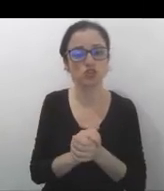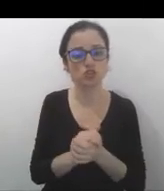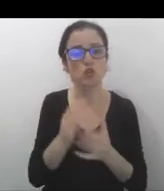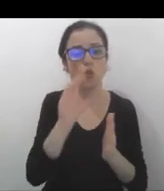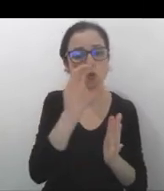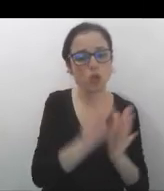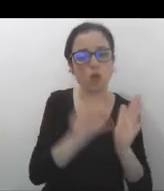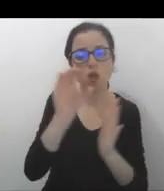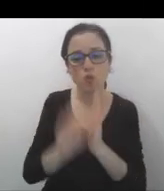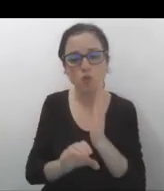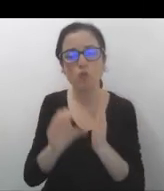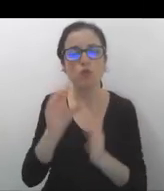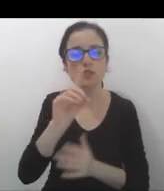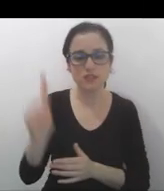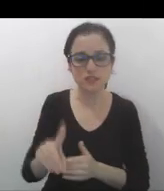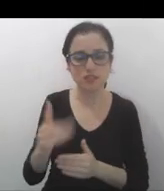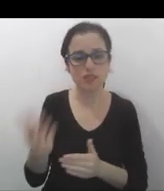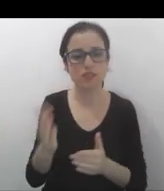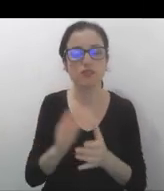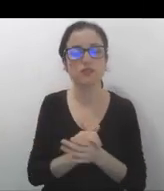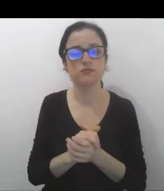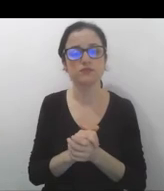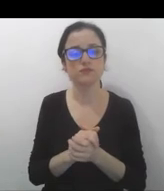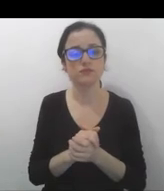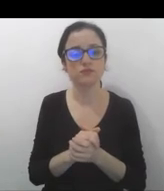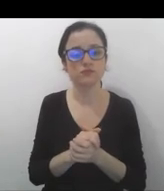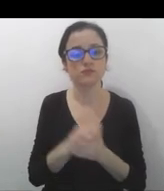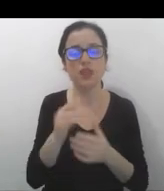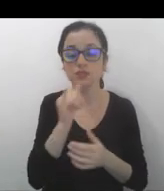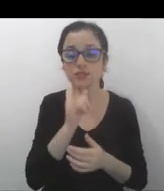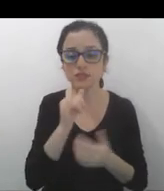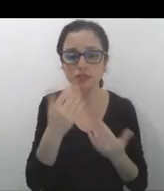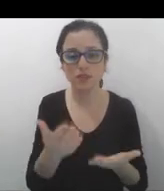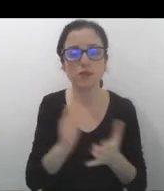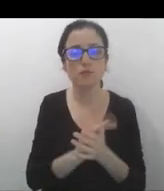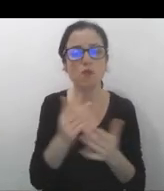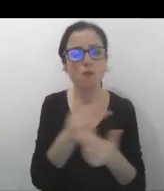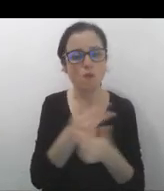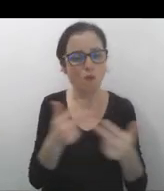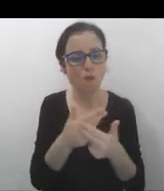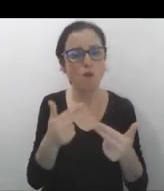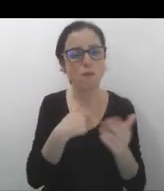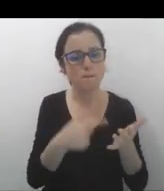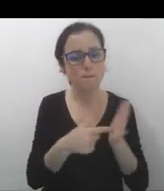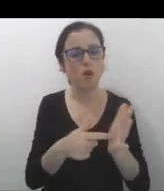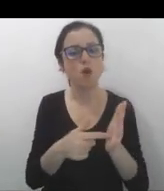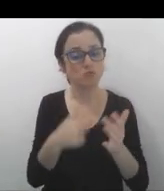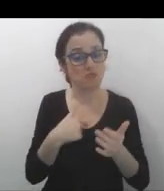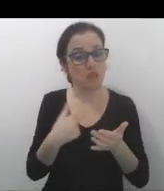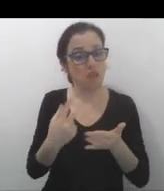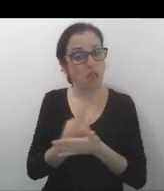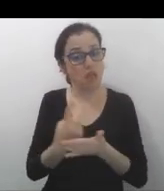difere, né, de alguns currículos de design. E, por exemplo, uma das coisas que